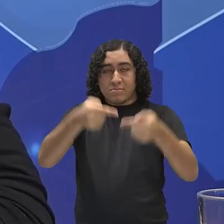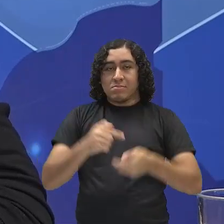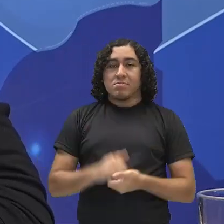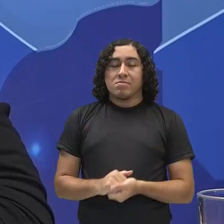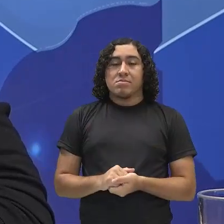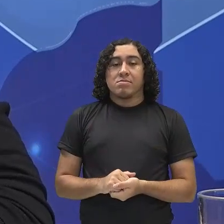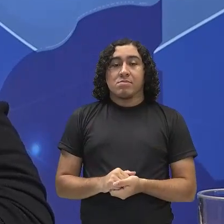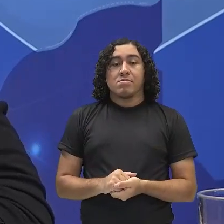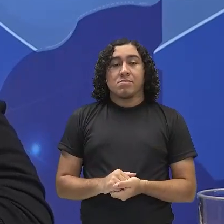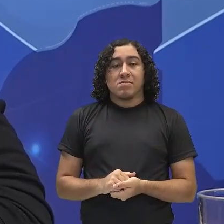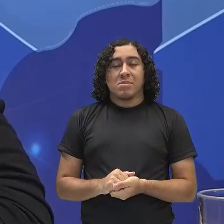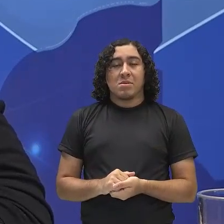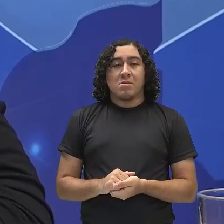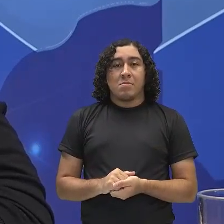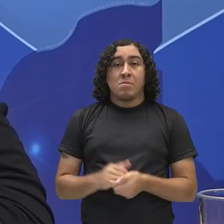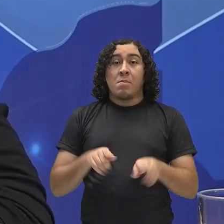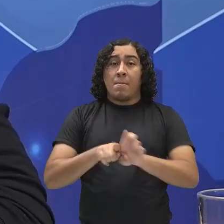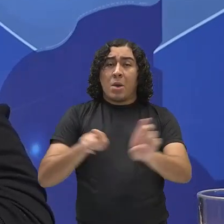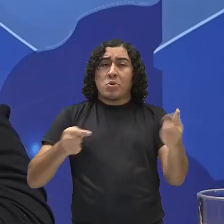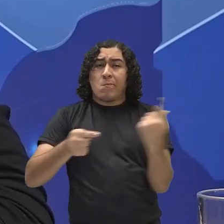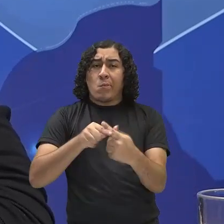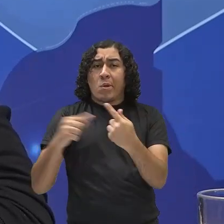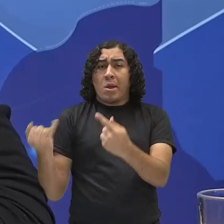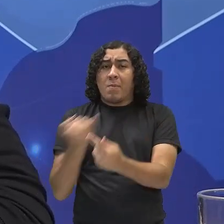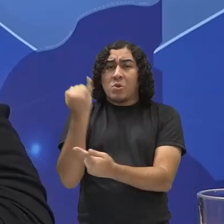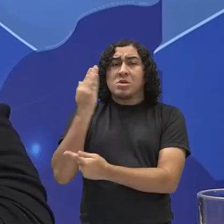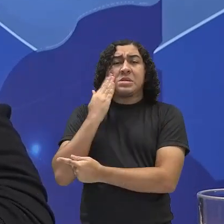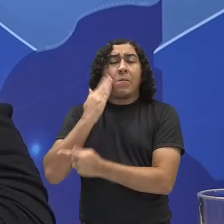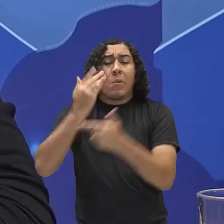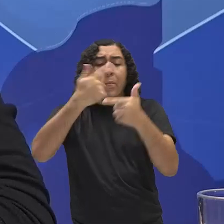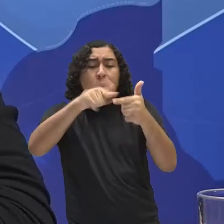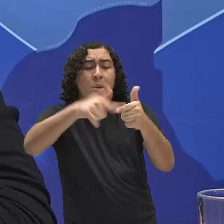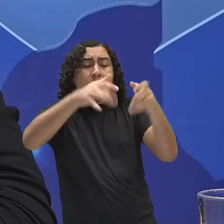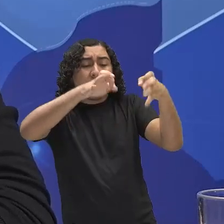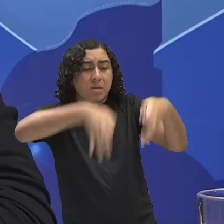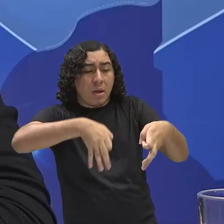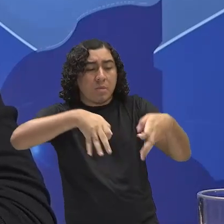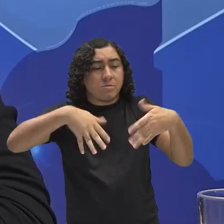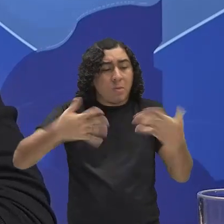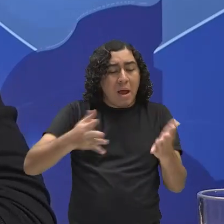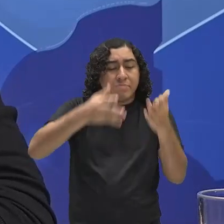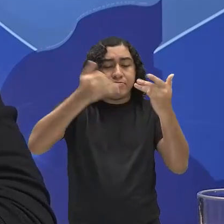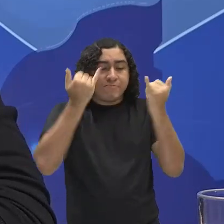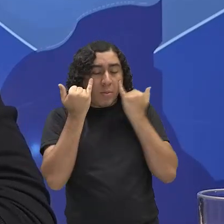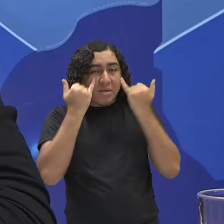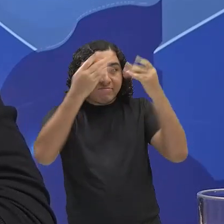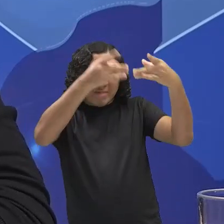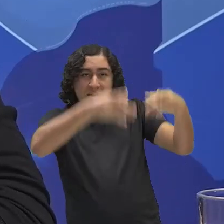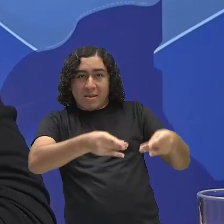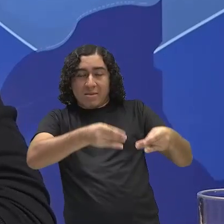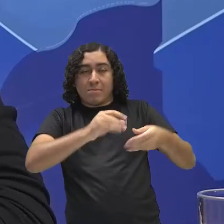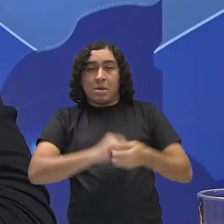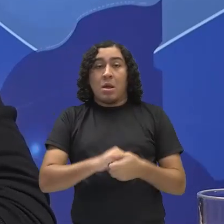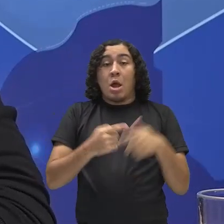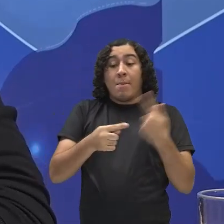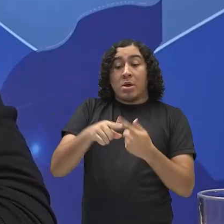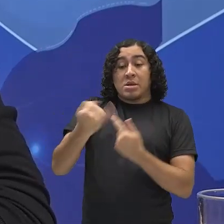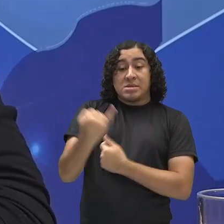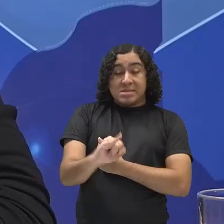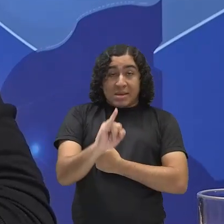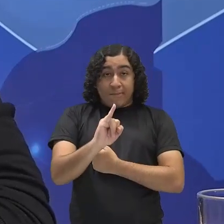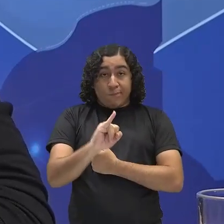por que é importante realizar o diagnóstico correto do problema? Quando nós não conseguimos solucionar o